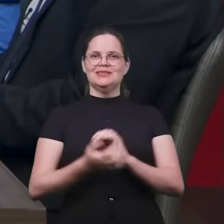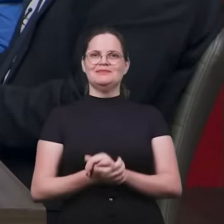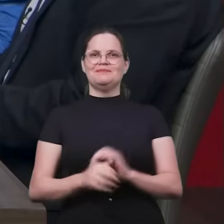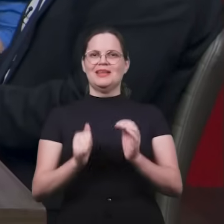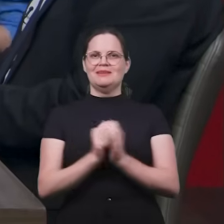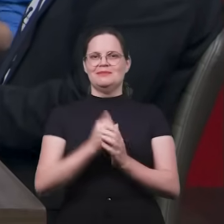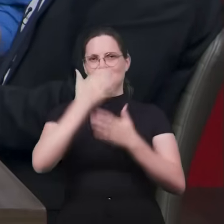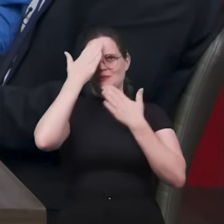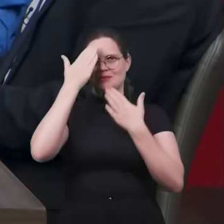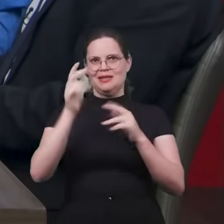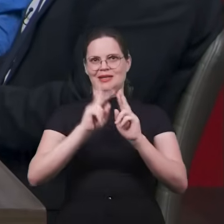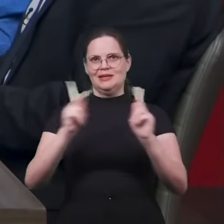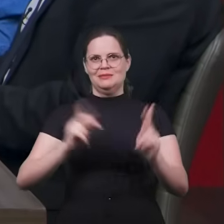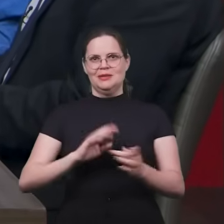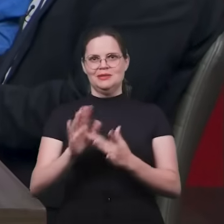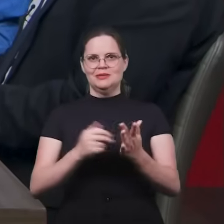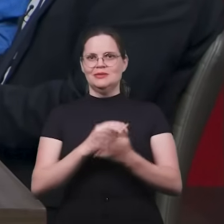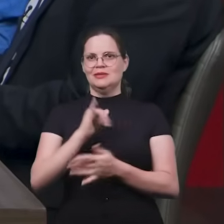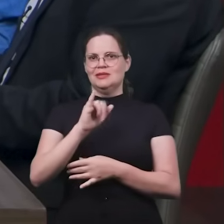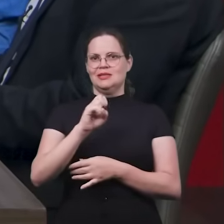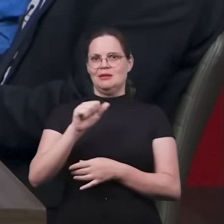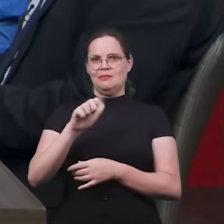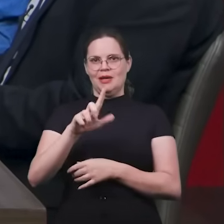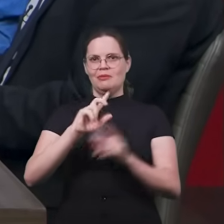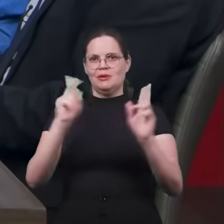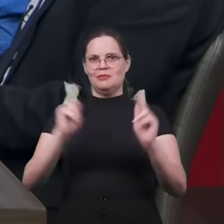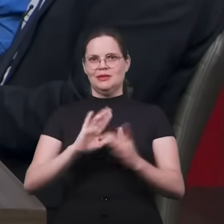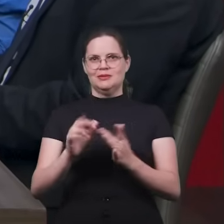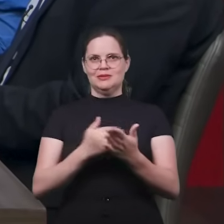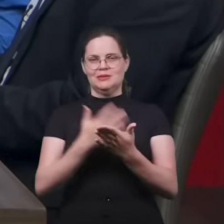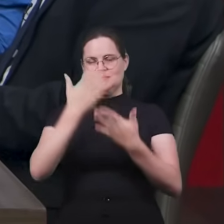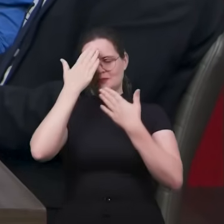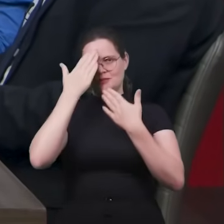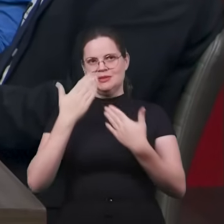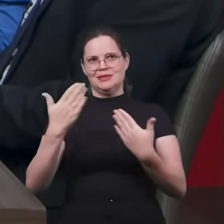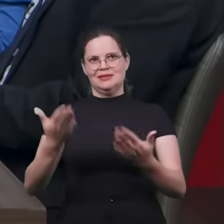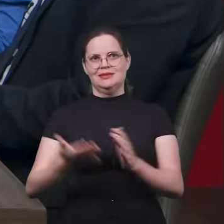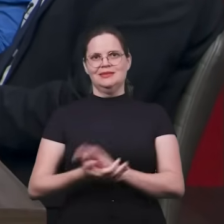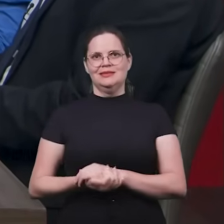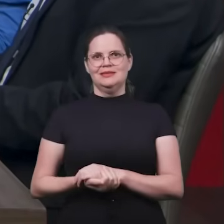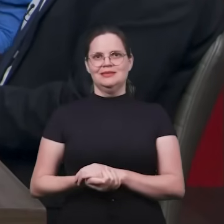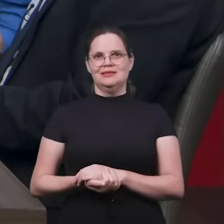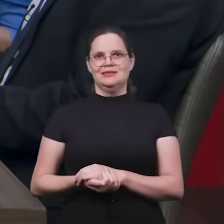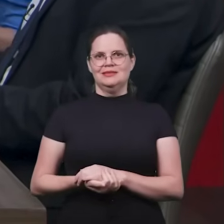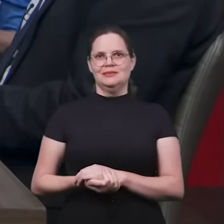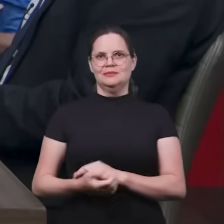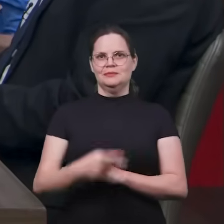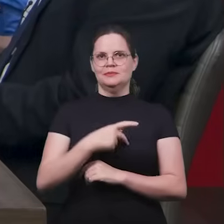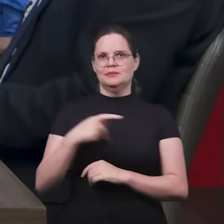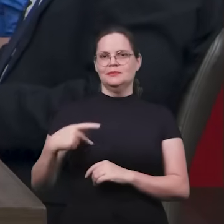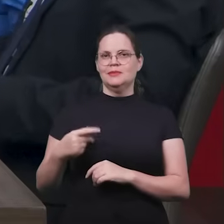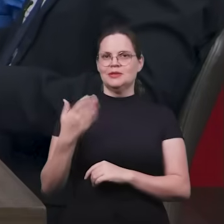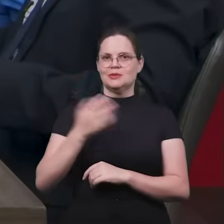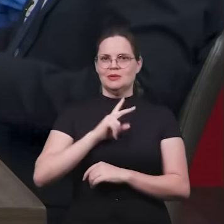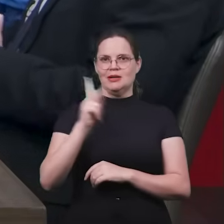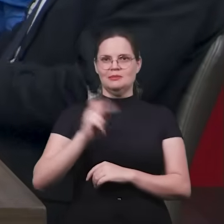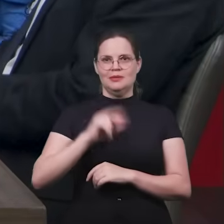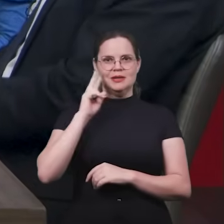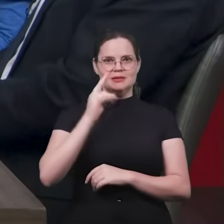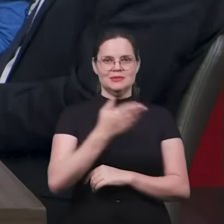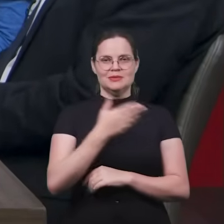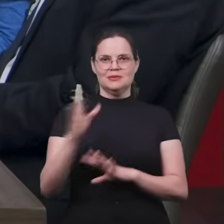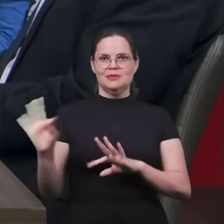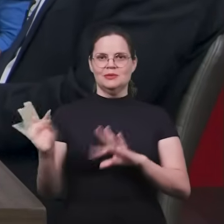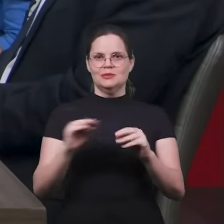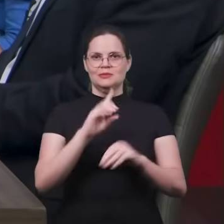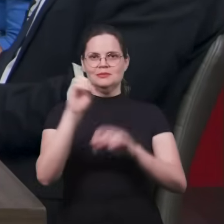Amém? Paz do Senhor. A paz do Senhor. Paz do Senhor, Isabel. Muito obrigada. Paz do Senhor, pastor. Paz do Senhor a todos,